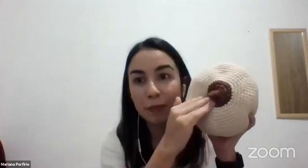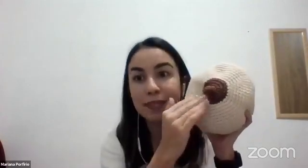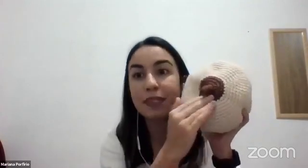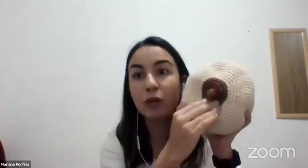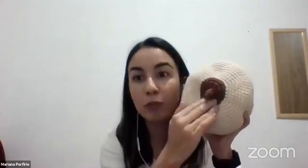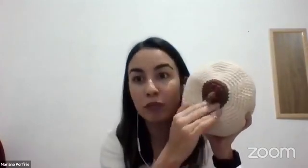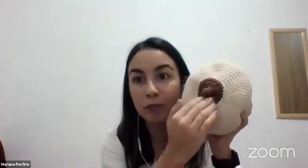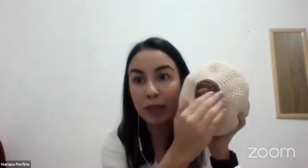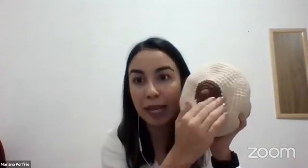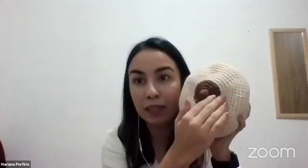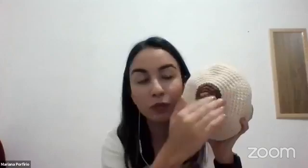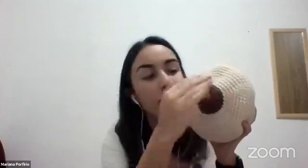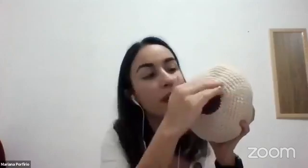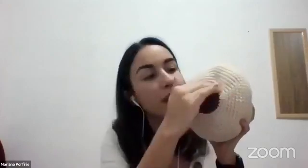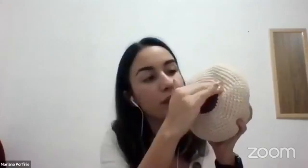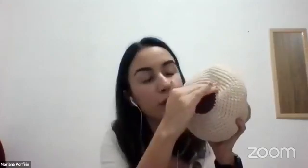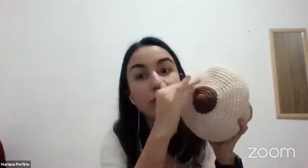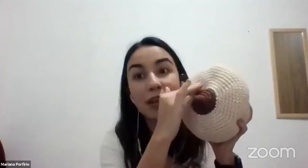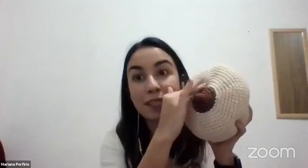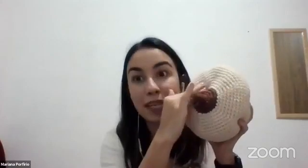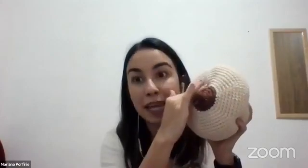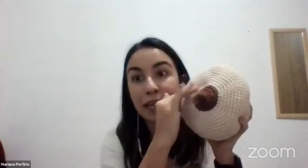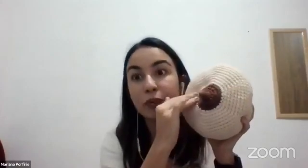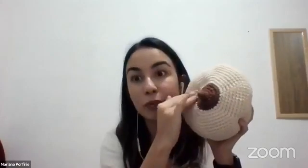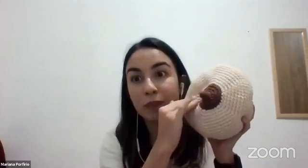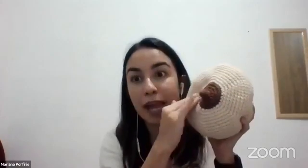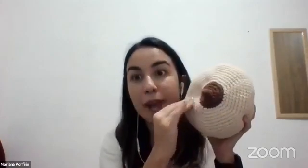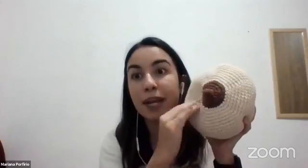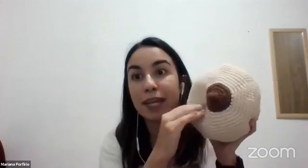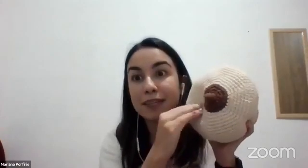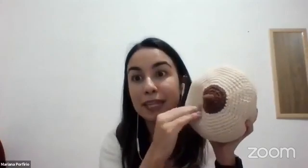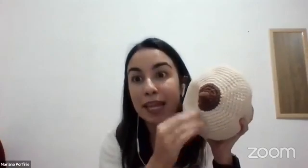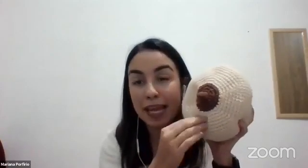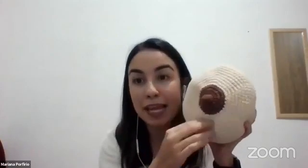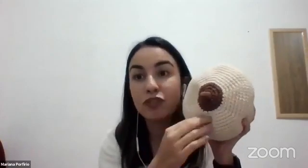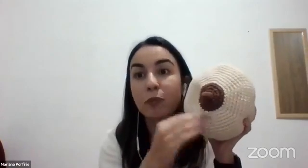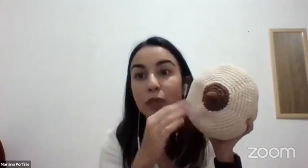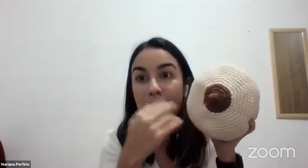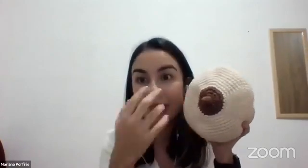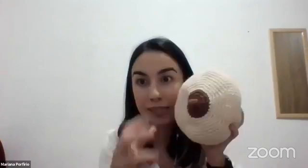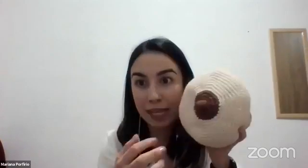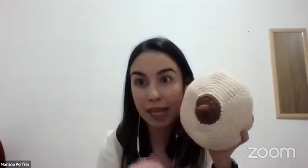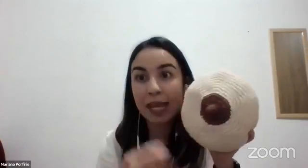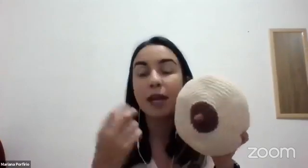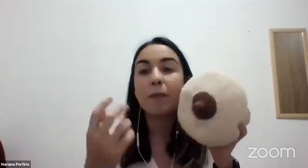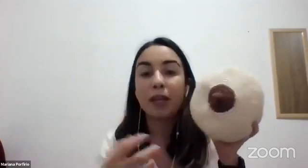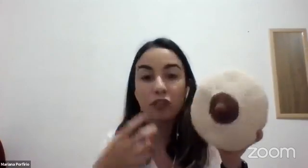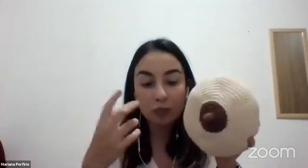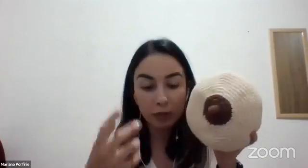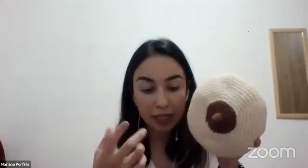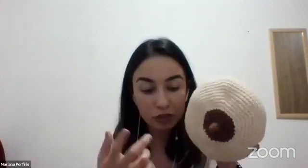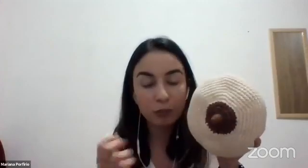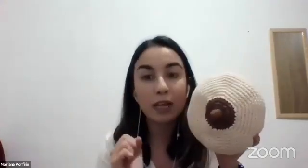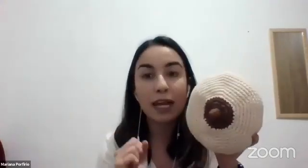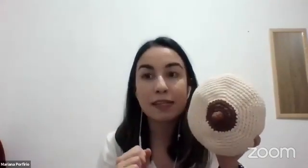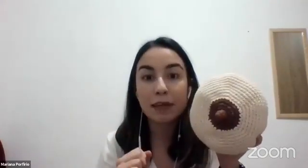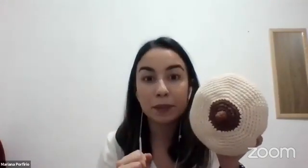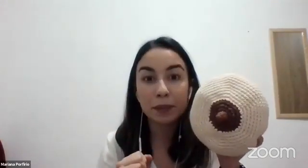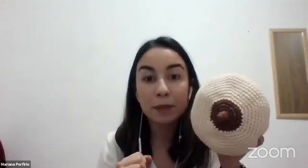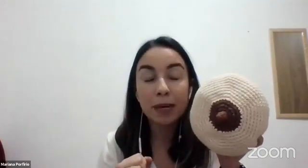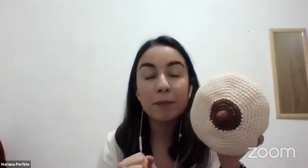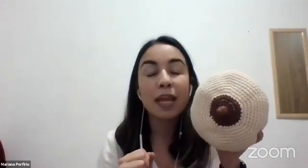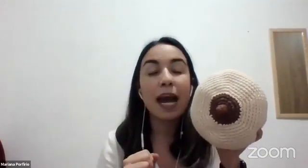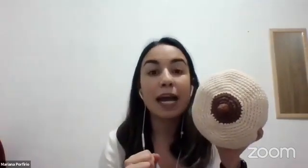fazemos a pressão e o movimento e vamos fazendo, né, para esse leite poder descer, para a gente poder estimular